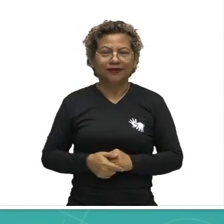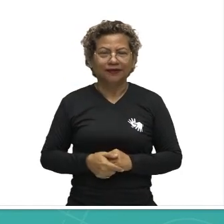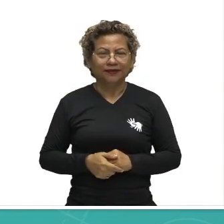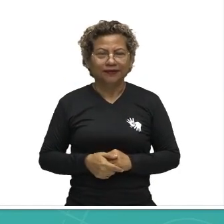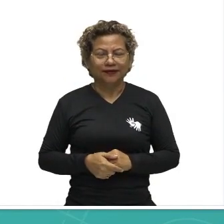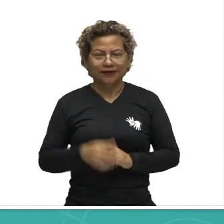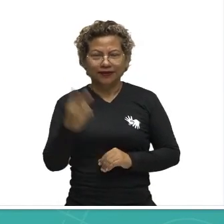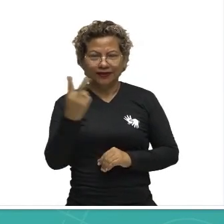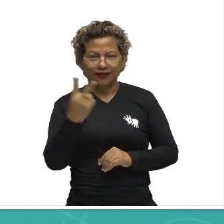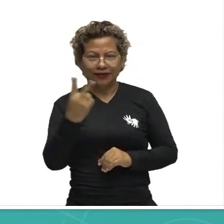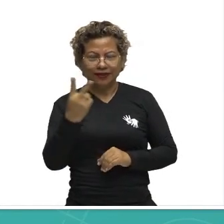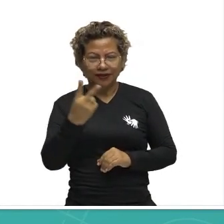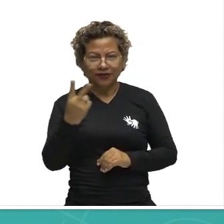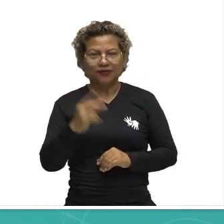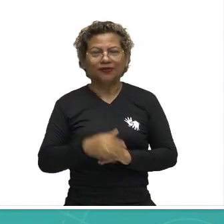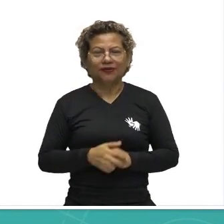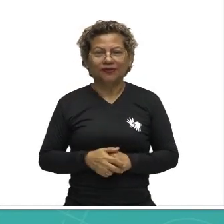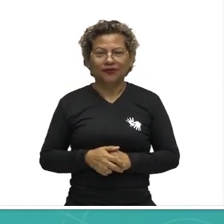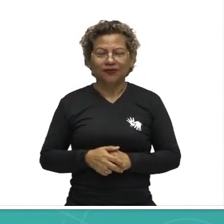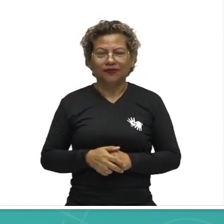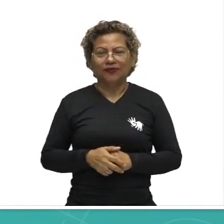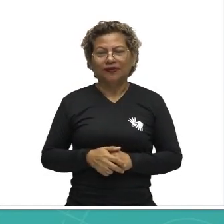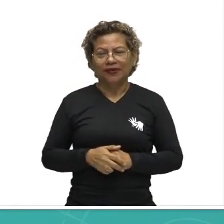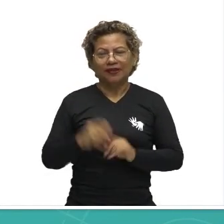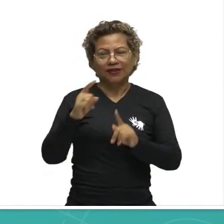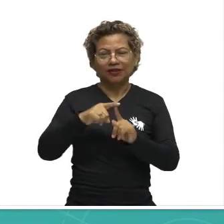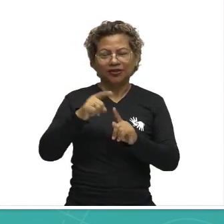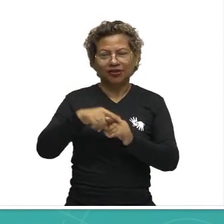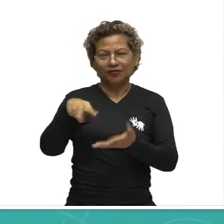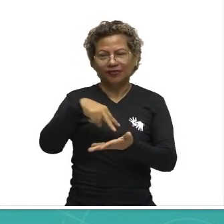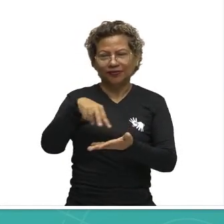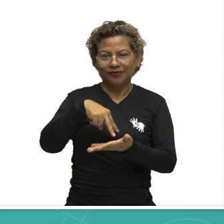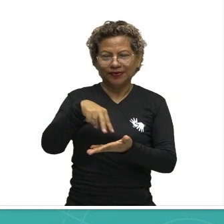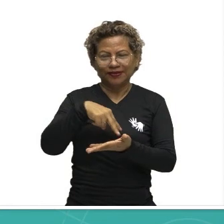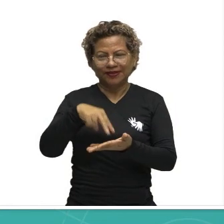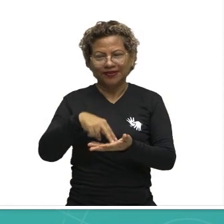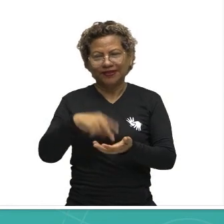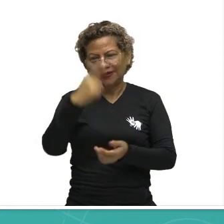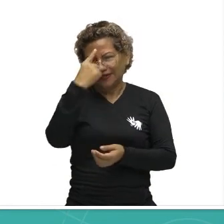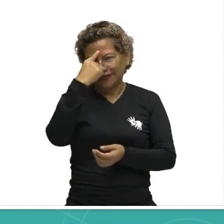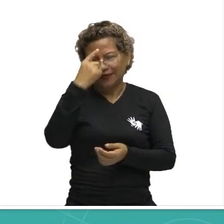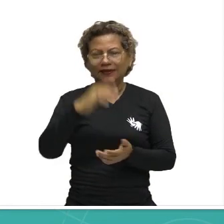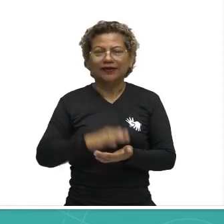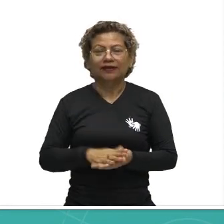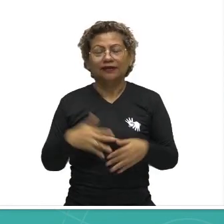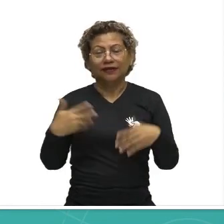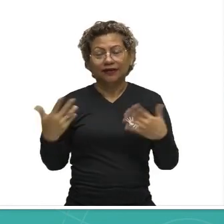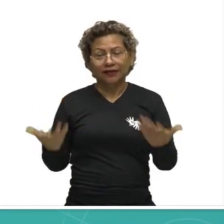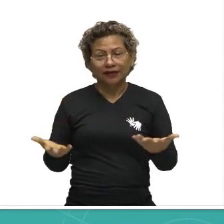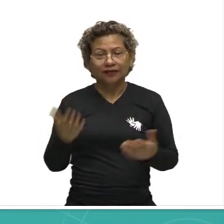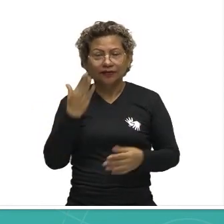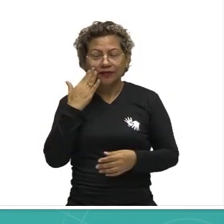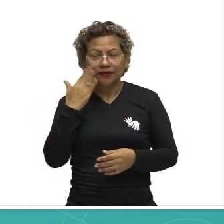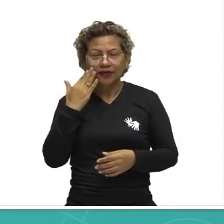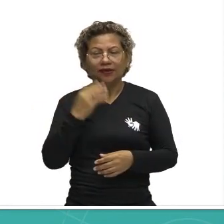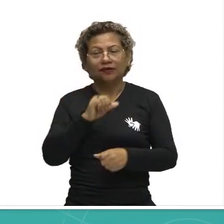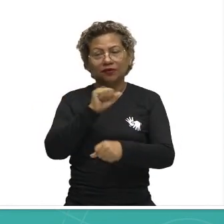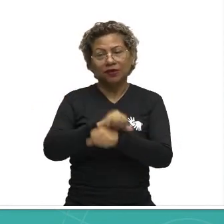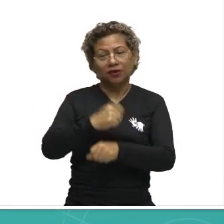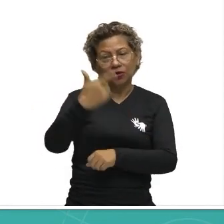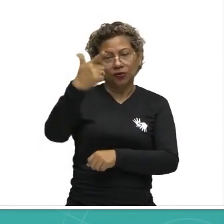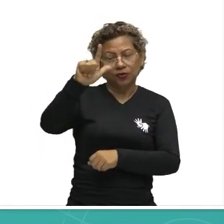né, mexendo as mãozinhas, tipo dança indiana, trazendo as emoções, e aí vamos, eu aguardo vocês na